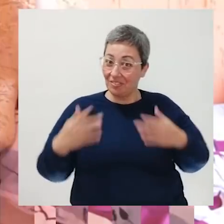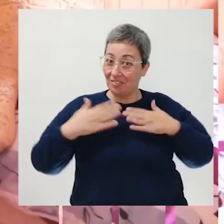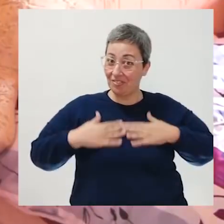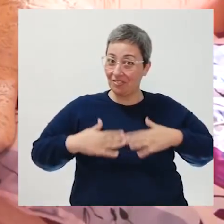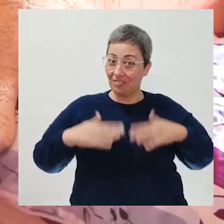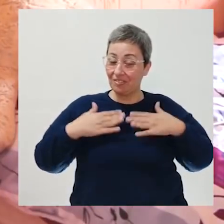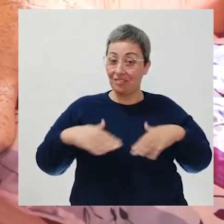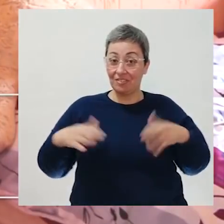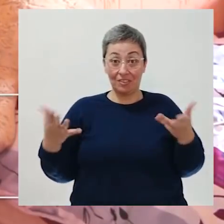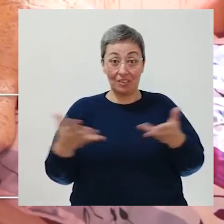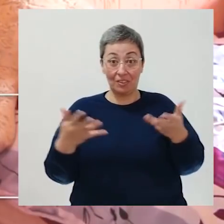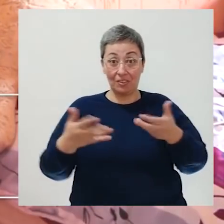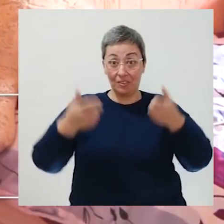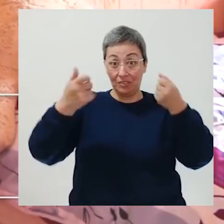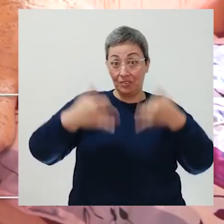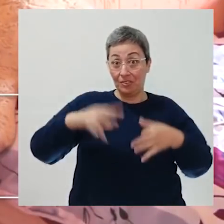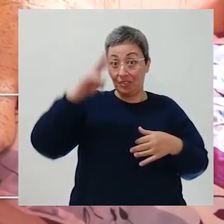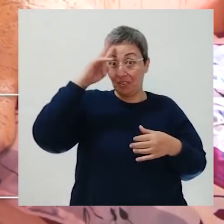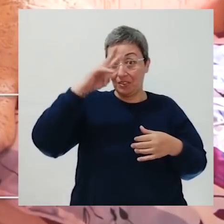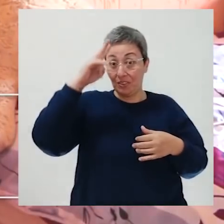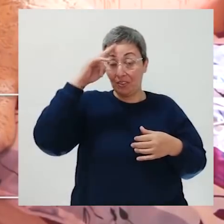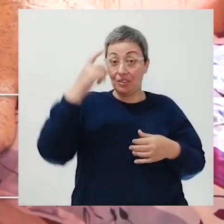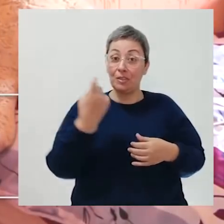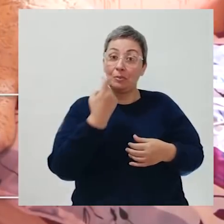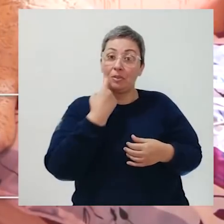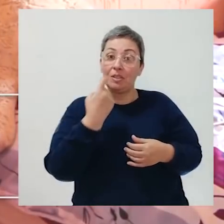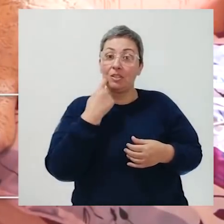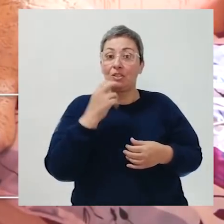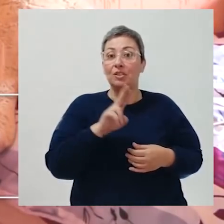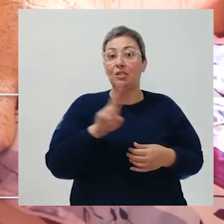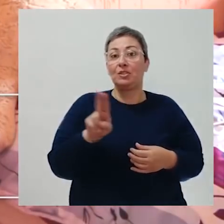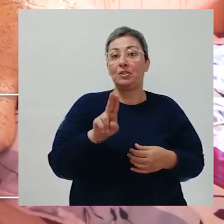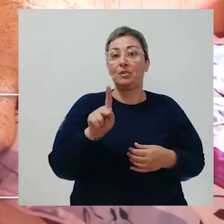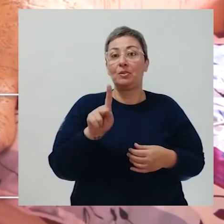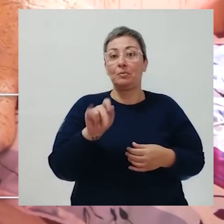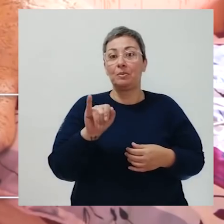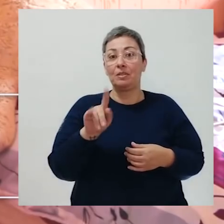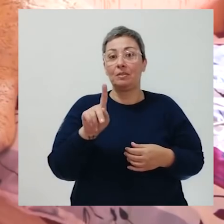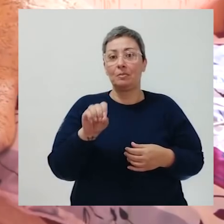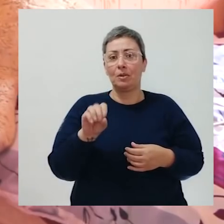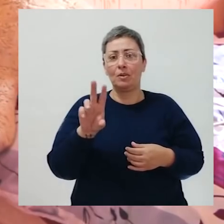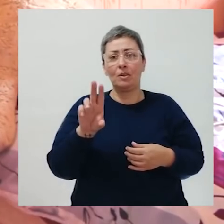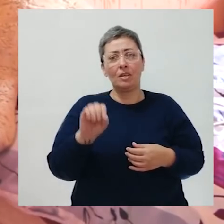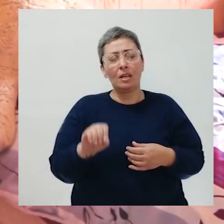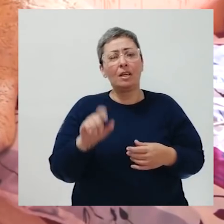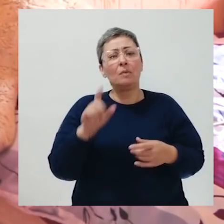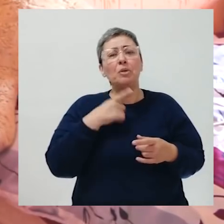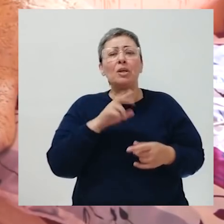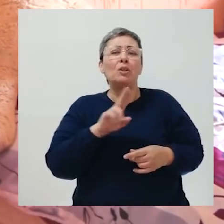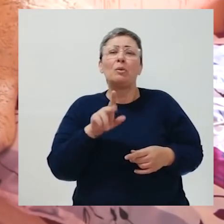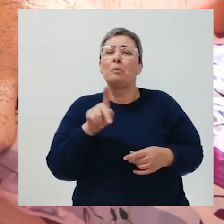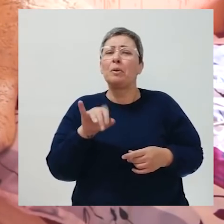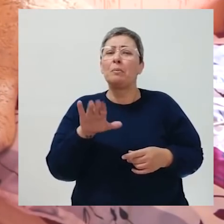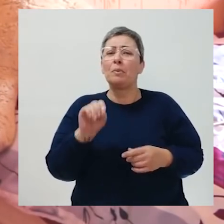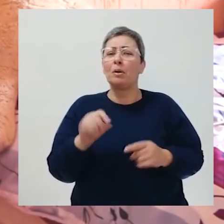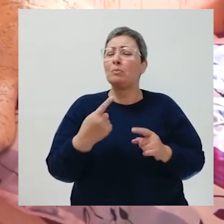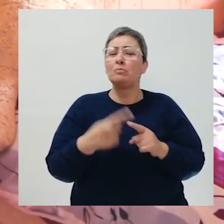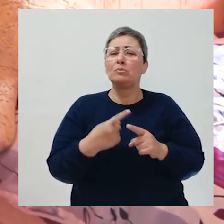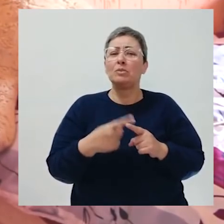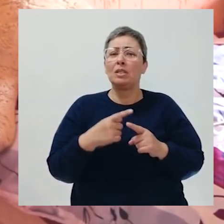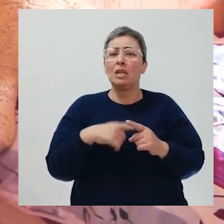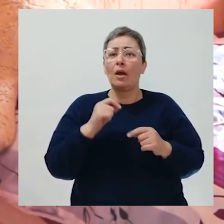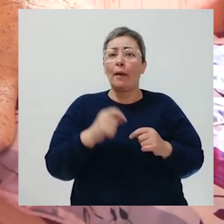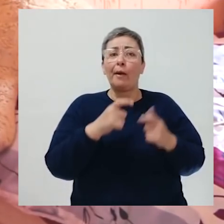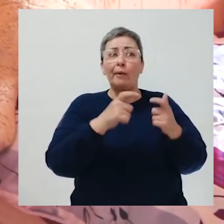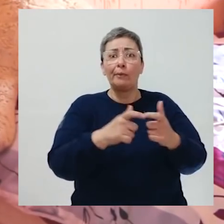tranquila? Hoje eu vou contar pra vocês a história de um peixe chamado Pipoca. E ele tinha o nome de Pipoca, sabe por quê? Porque